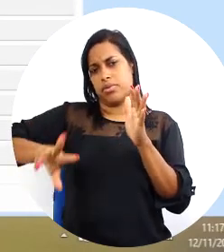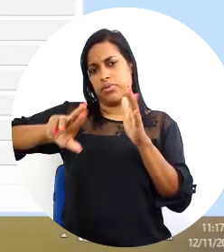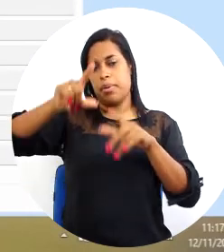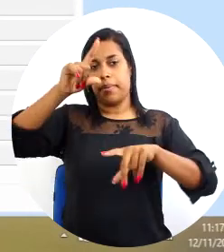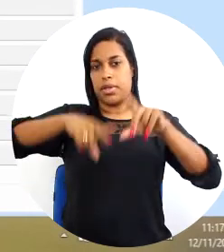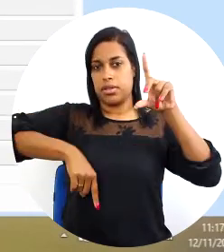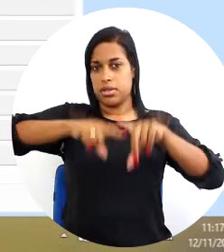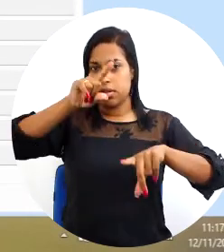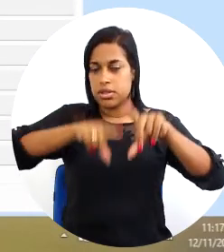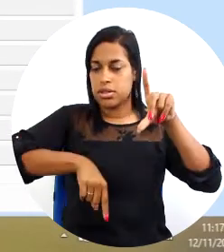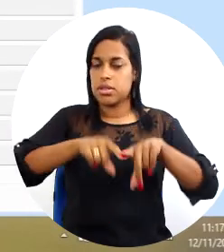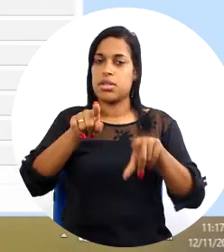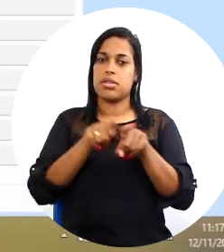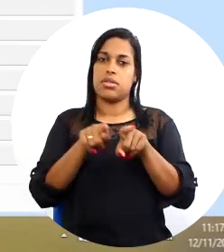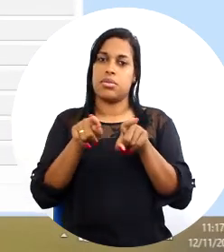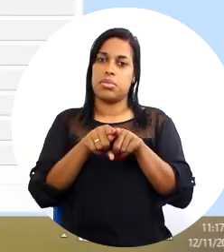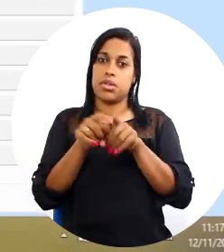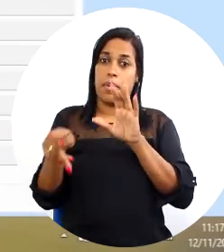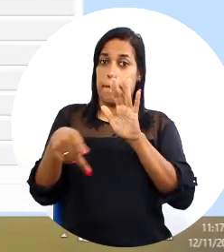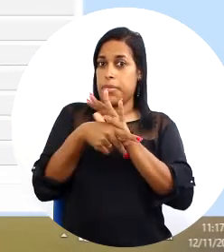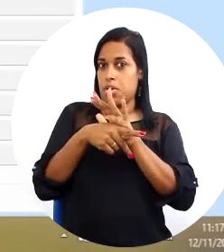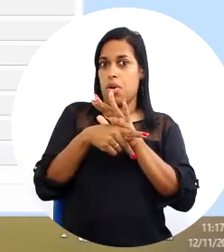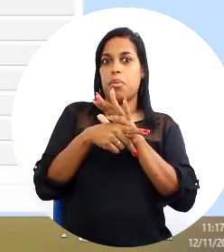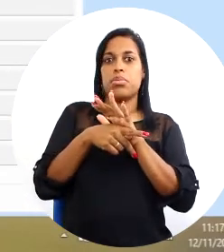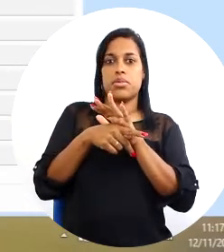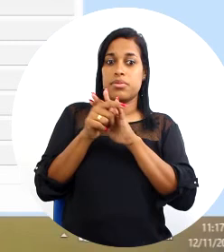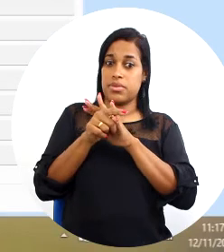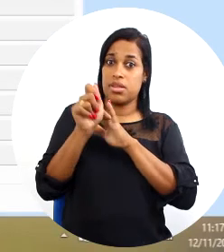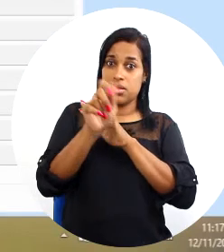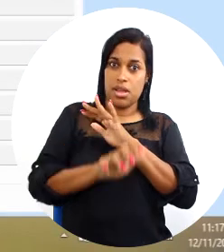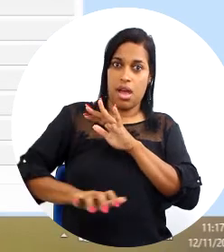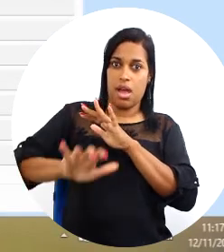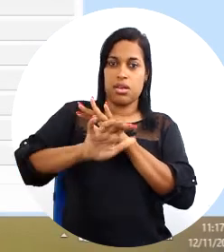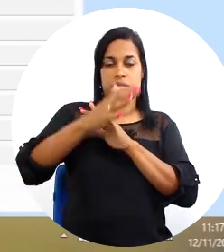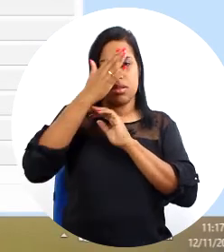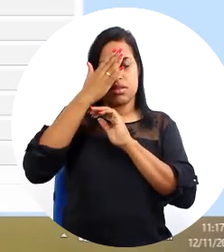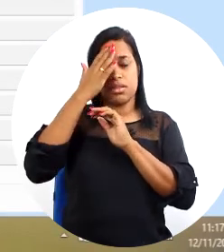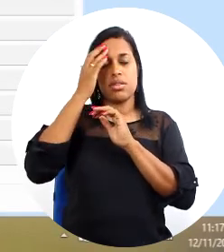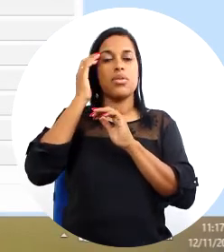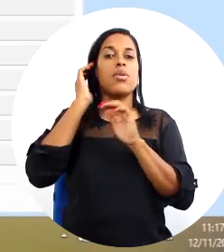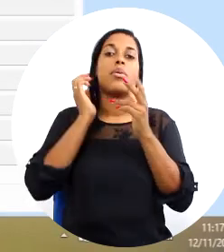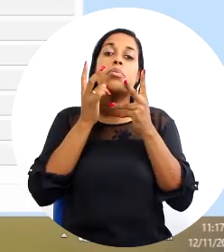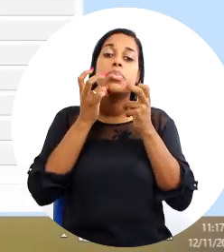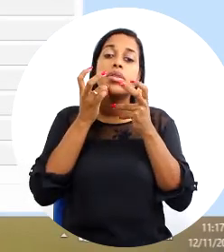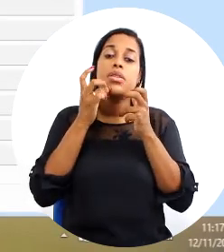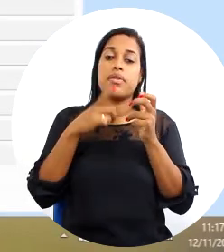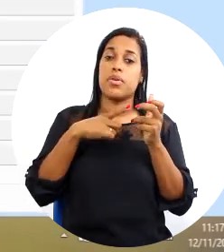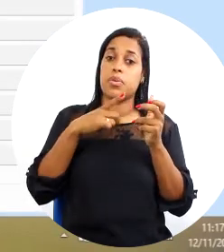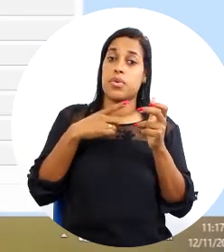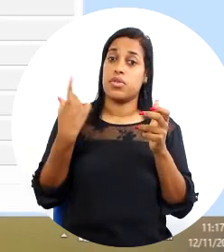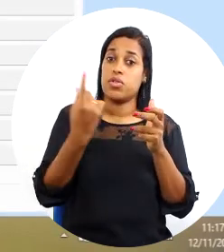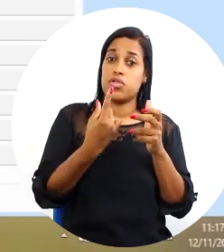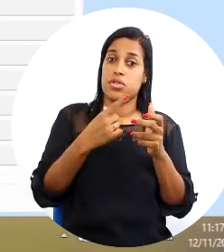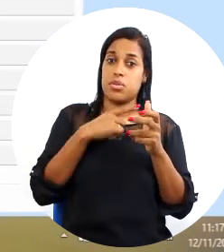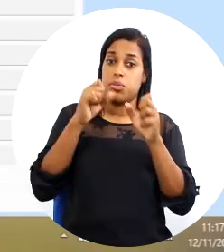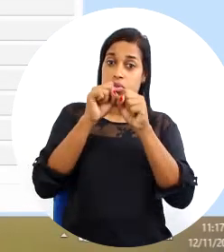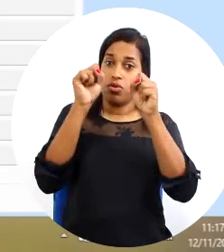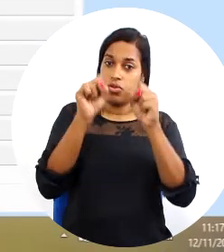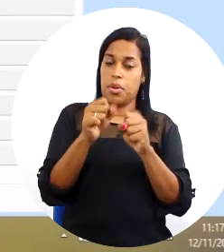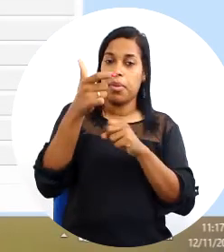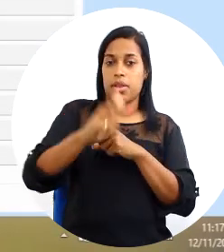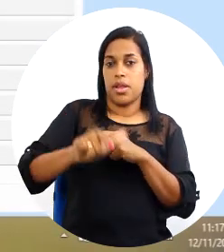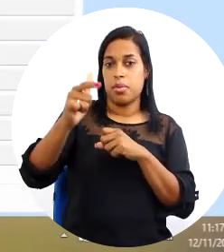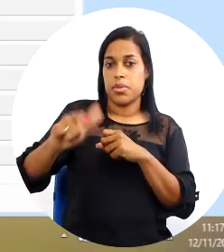materiais que são que fazem parte dessa área então observe que quando nós temos um sistema de recuperação